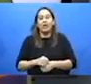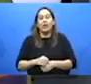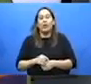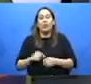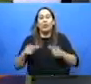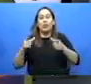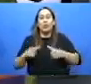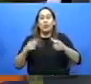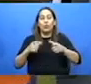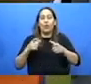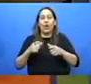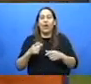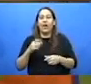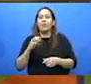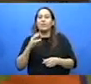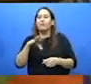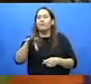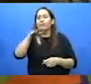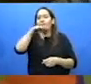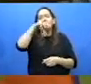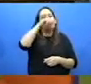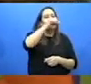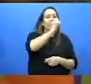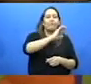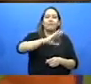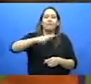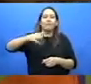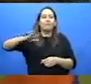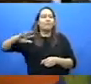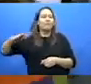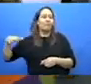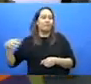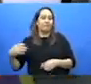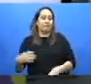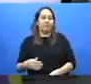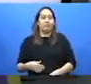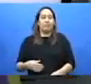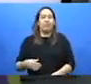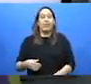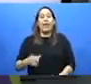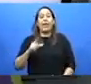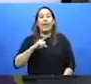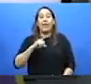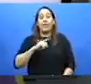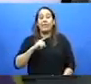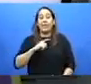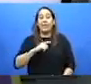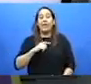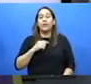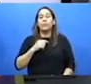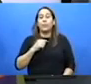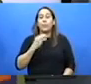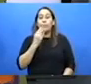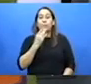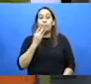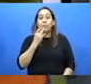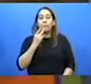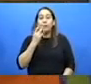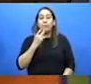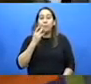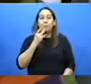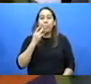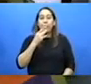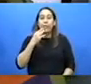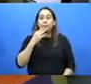um cheirinho. Isso mesmo. E ela também tem um sabor diferente. Vamos ver